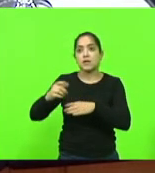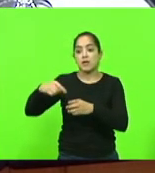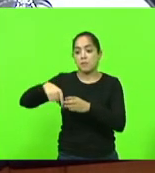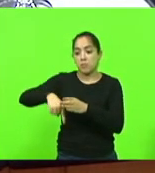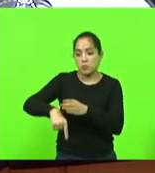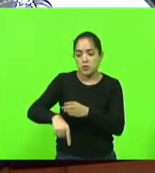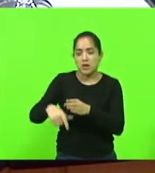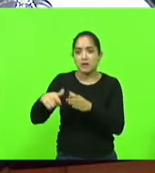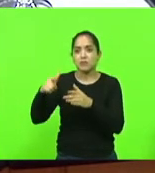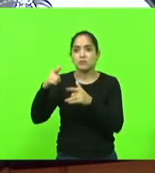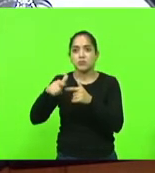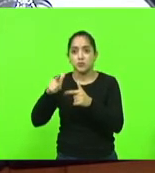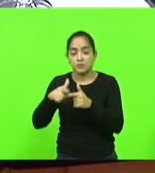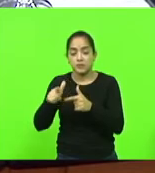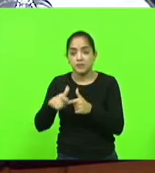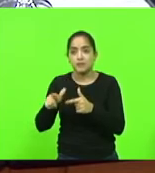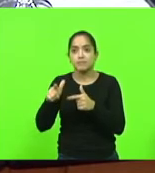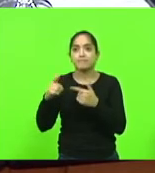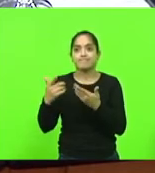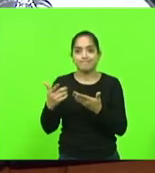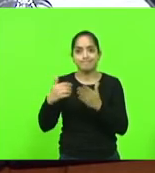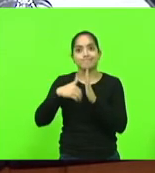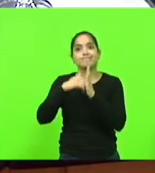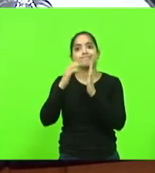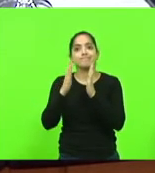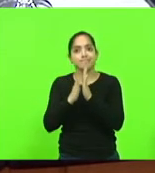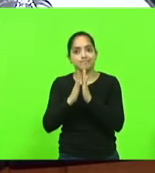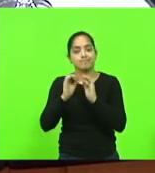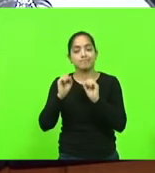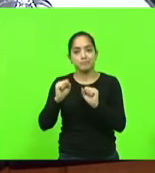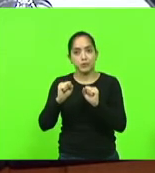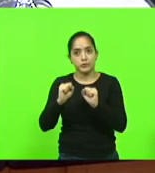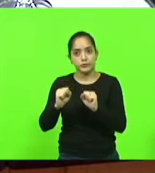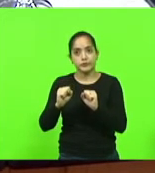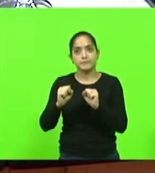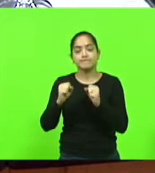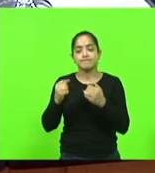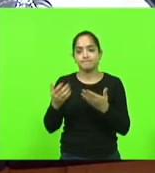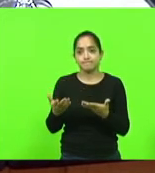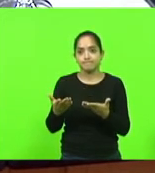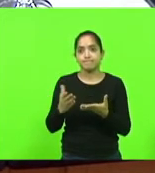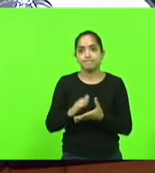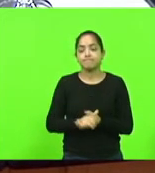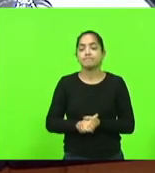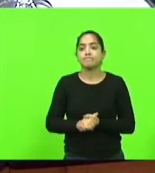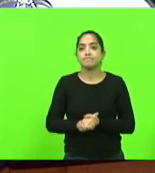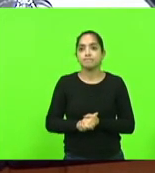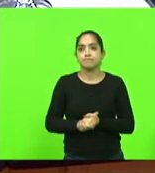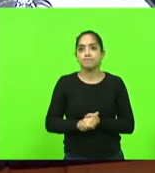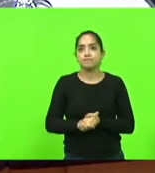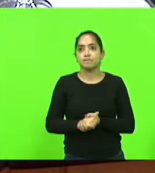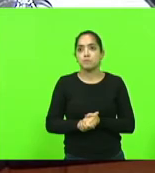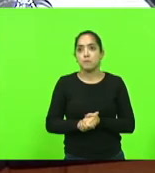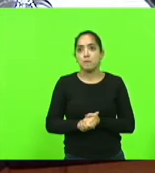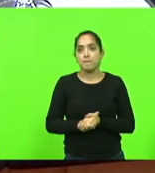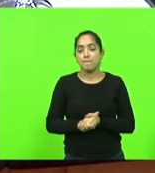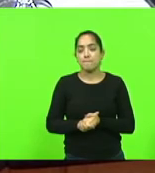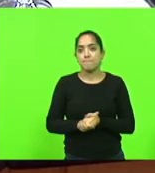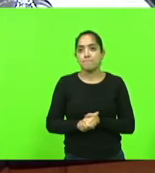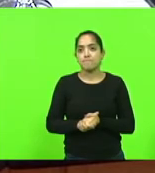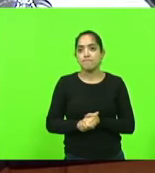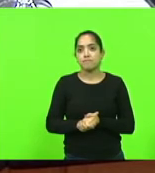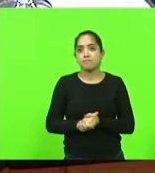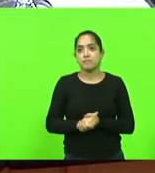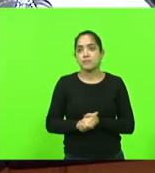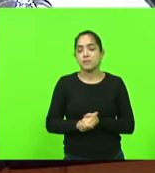que ter a penalidade de ter as multas dos radares. Então,